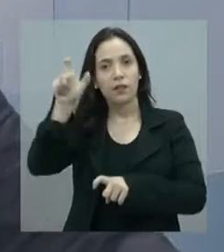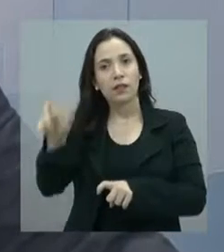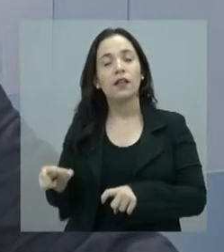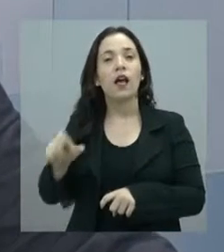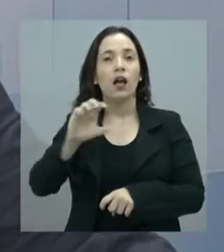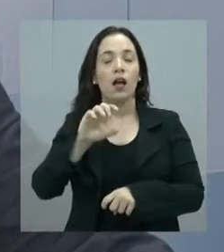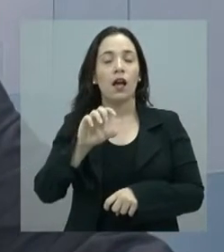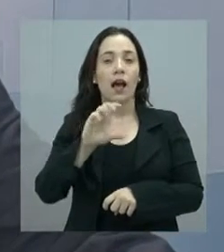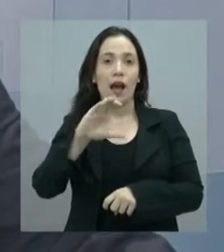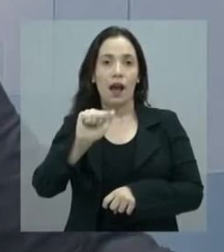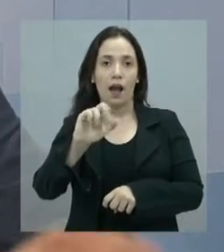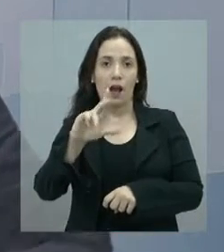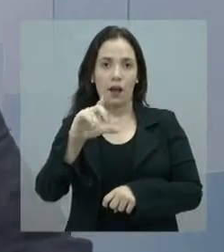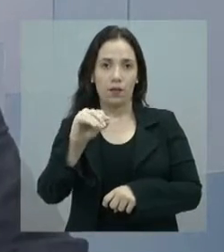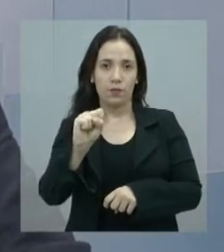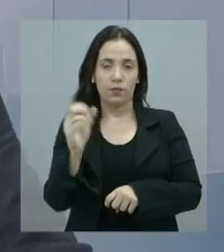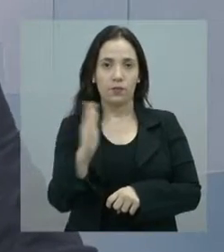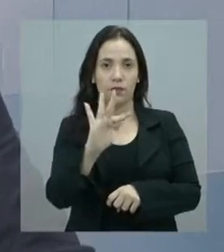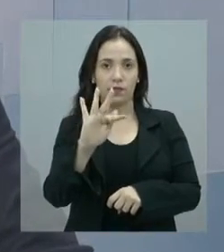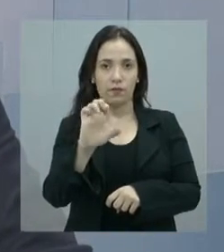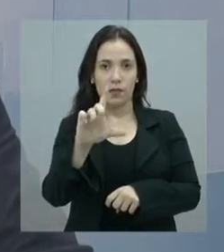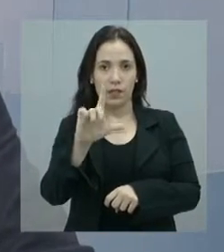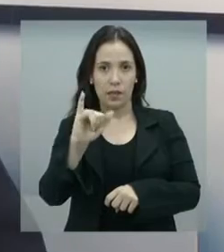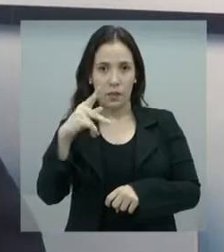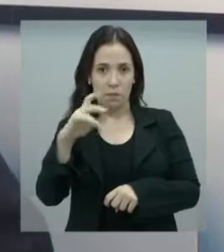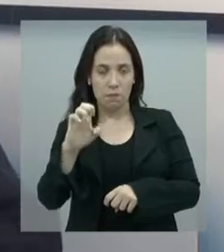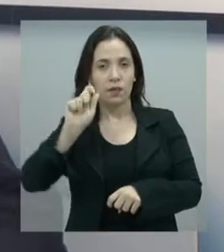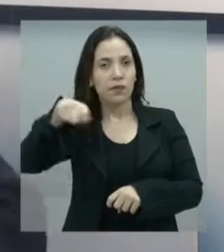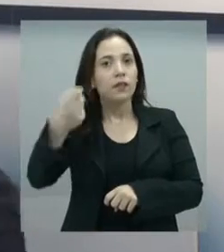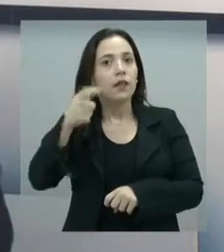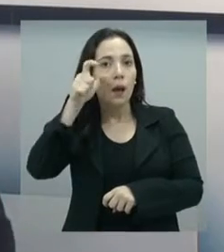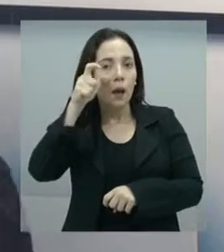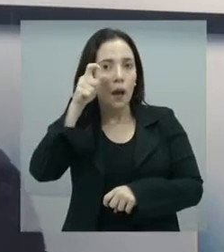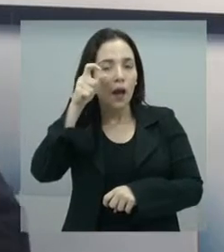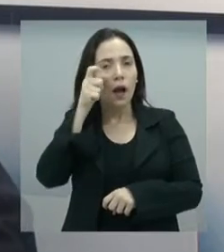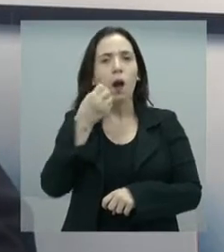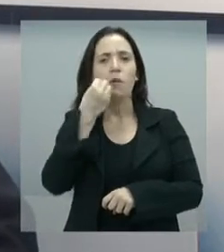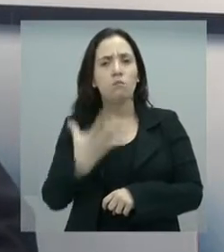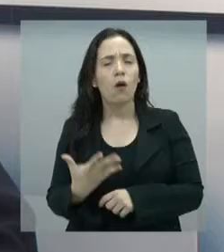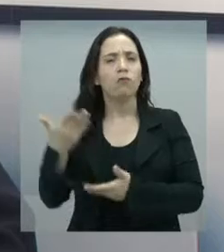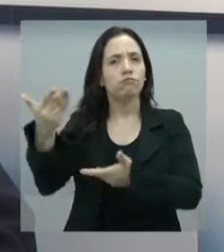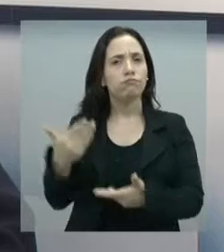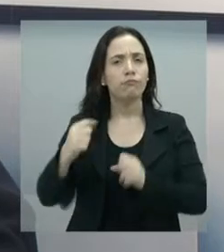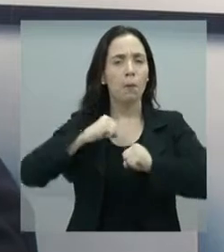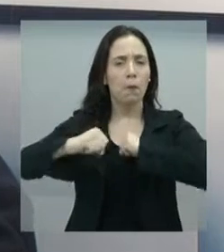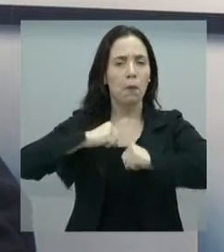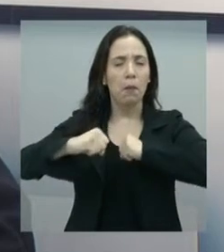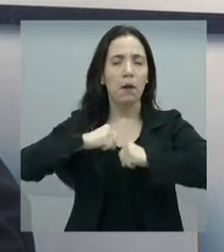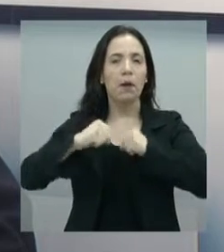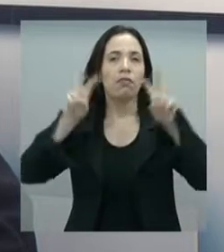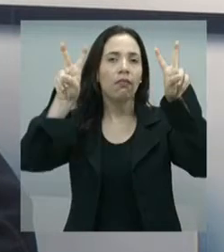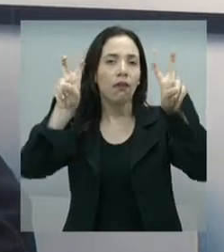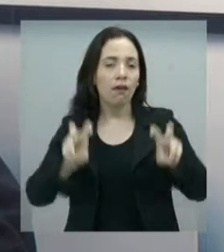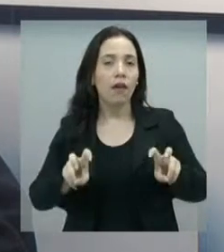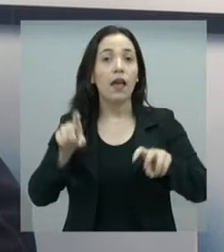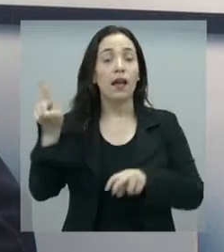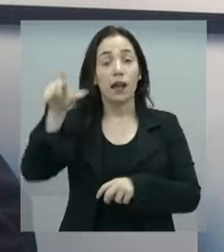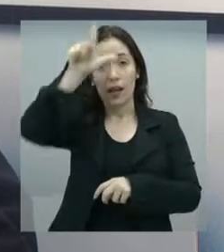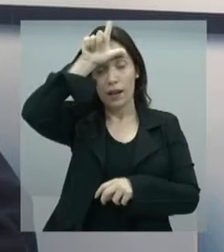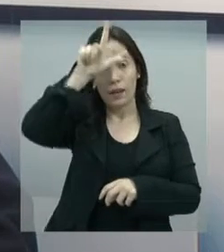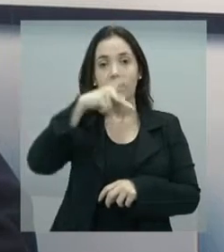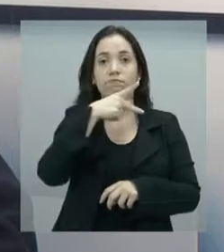eu, CF como eu, que me deu a honra de vir aqui para discutir muita coisa interessante. O deputado Carlos Felipe é o líder do